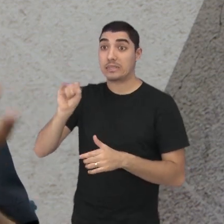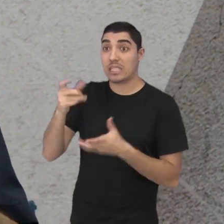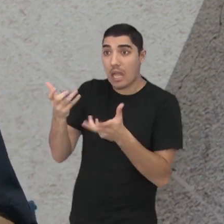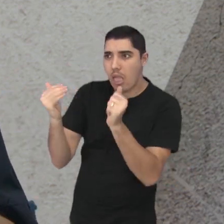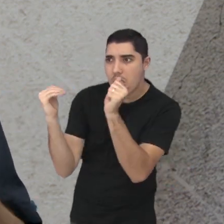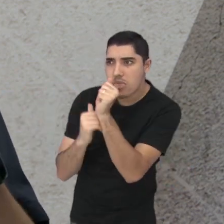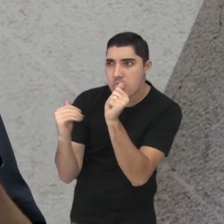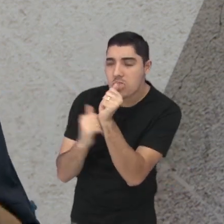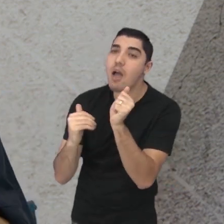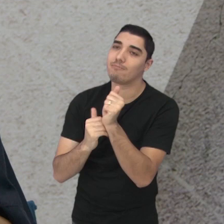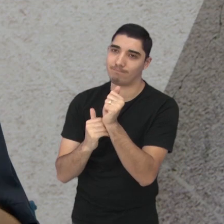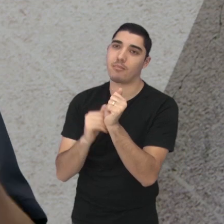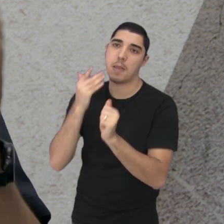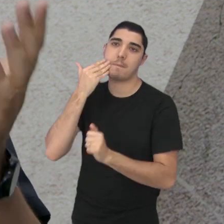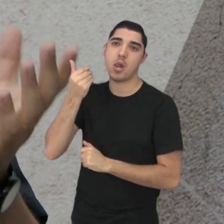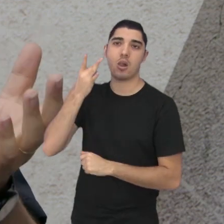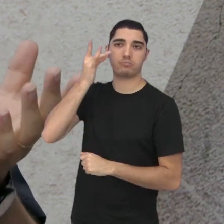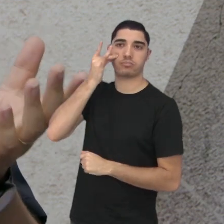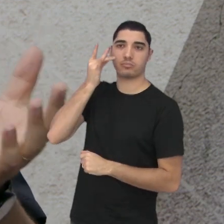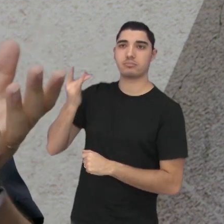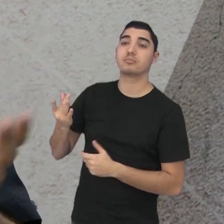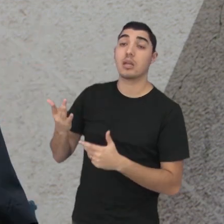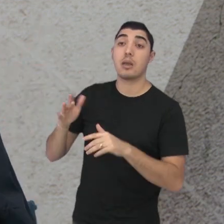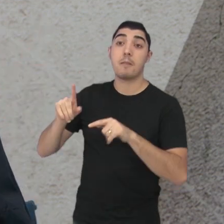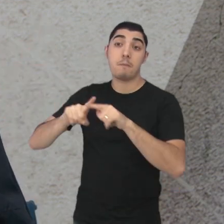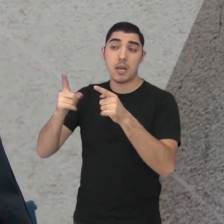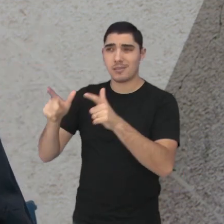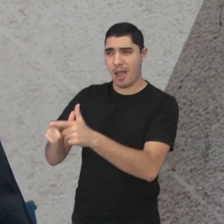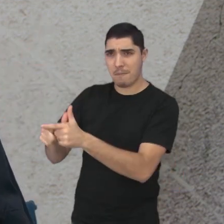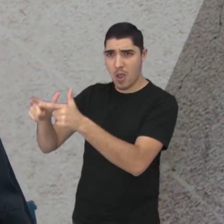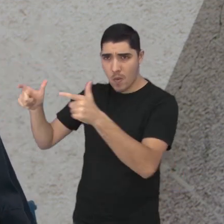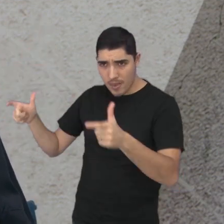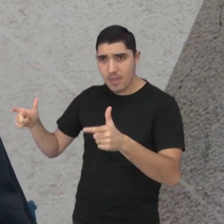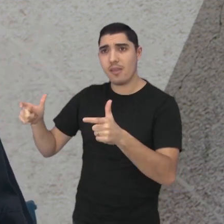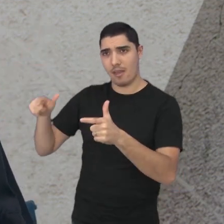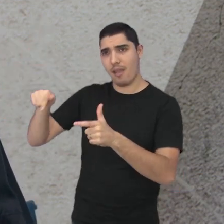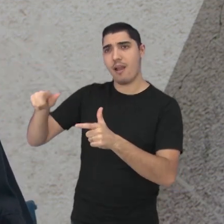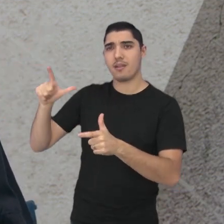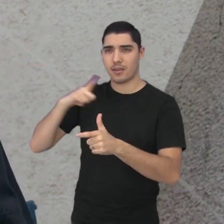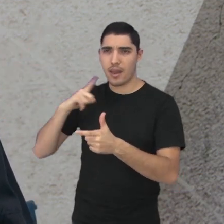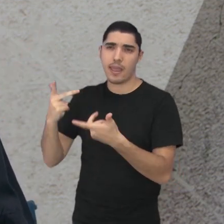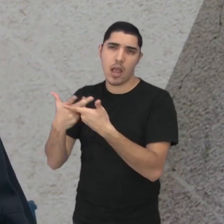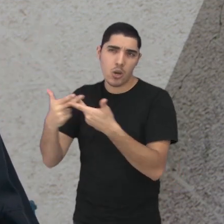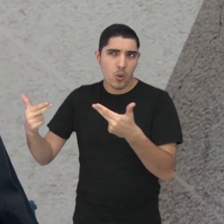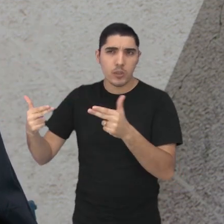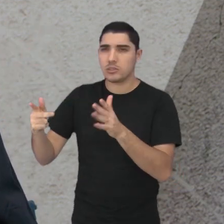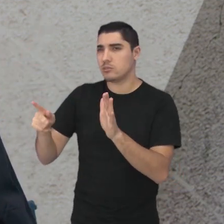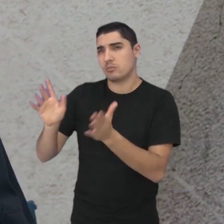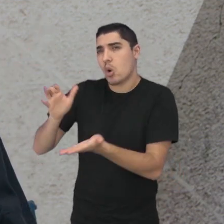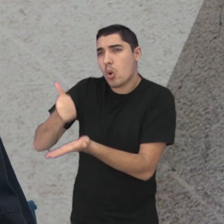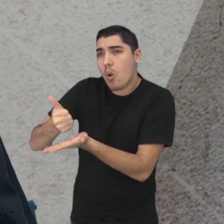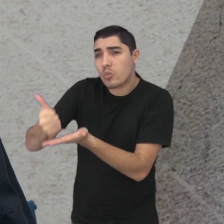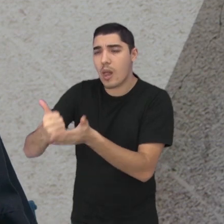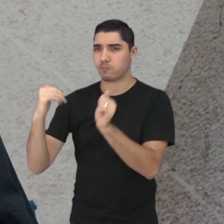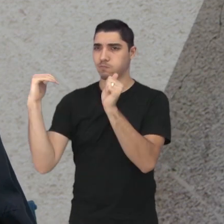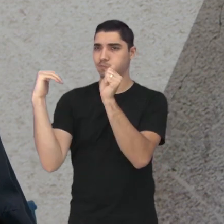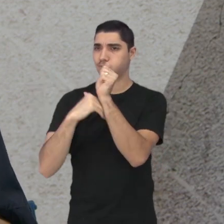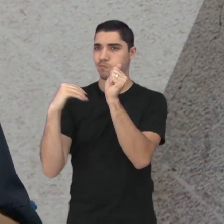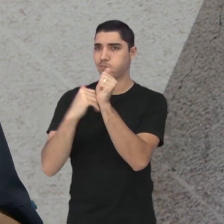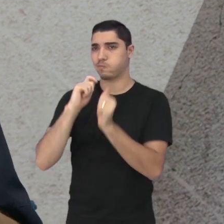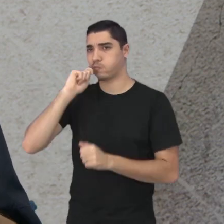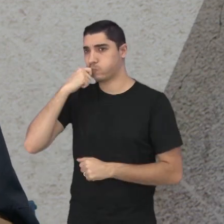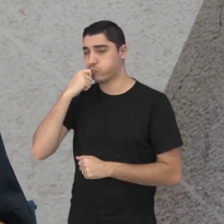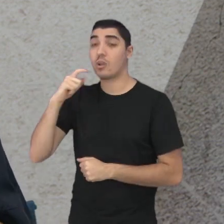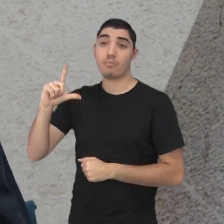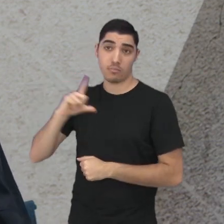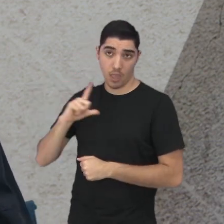sigilo. Uma grande parte dos projetos desenvolvidos na indústria de games geralmente tem alguma questão de contrato de sigilo. Eu acredito que